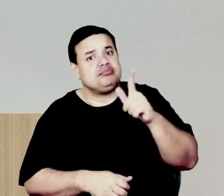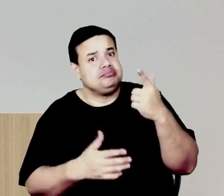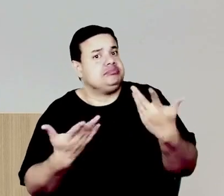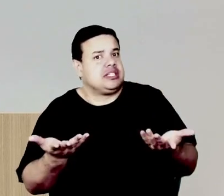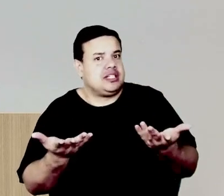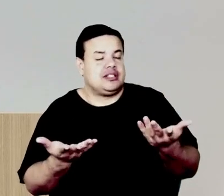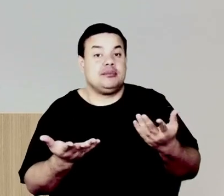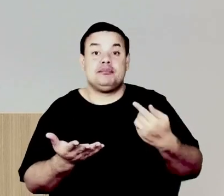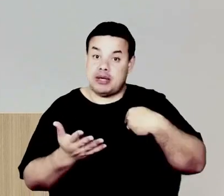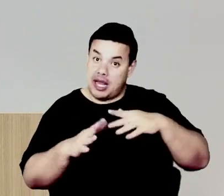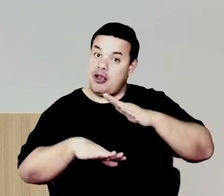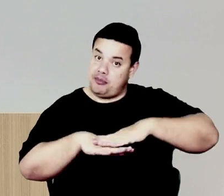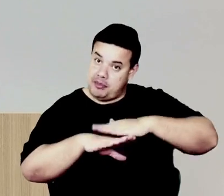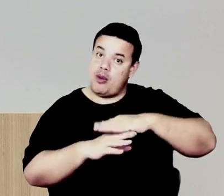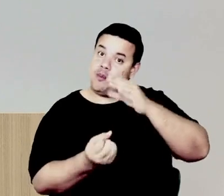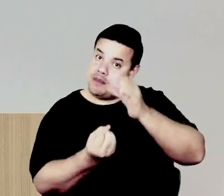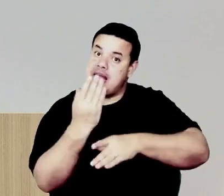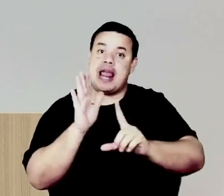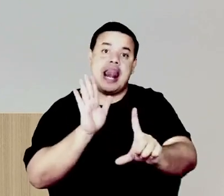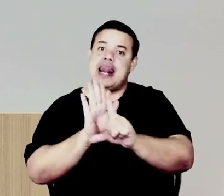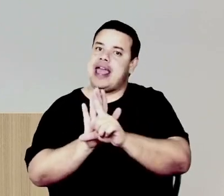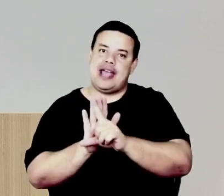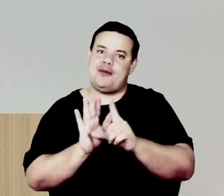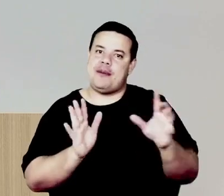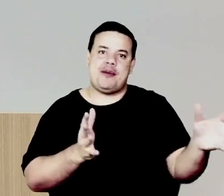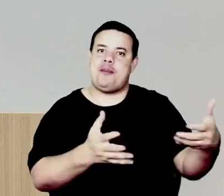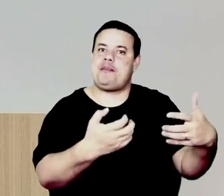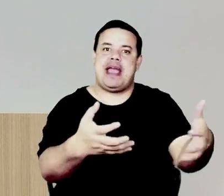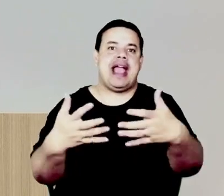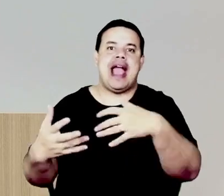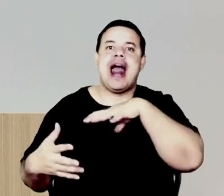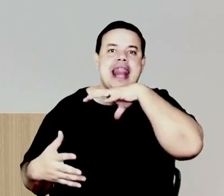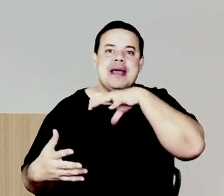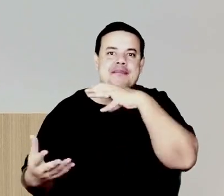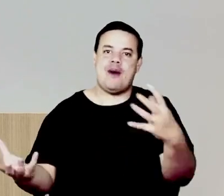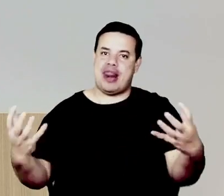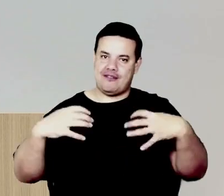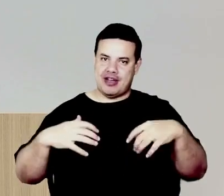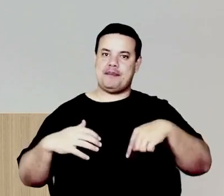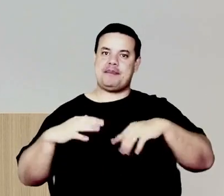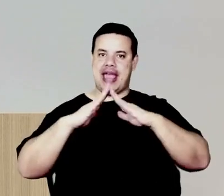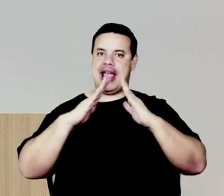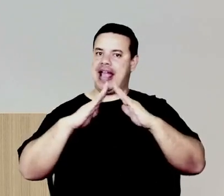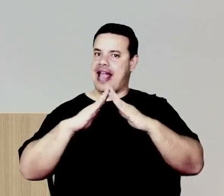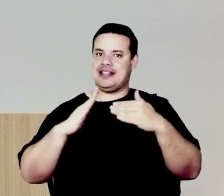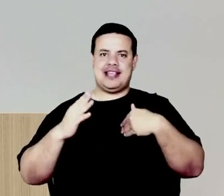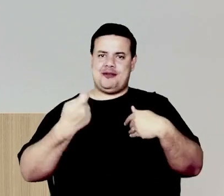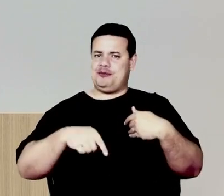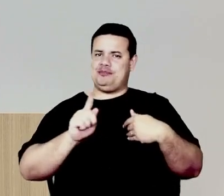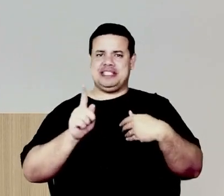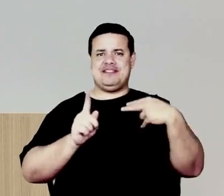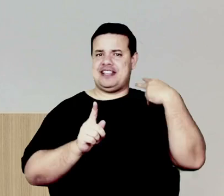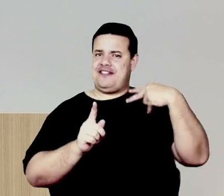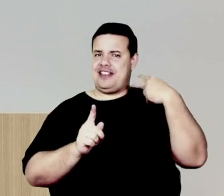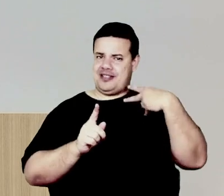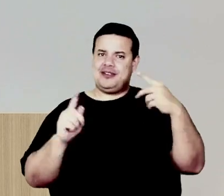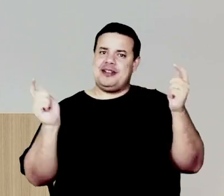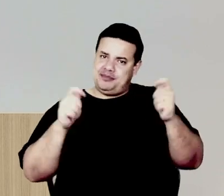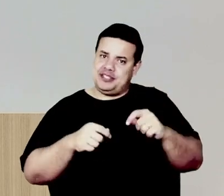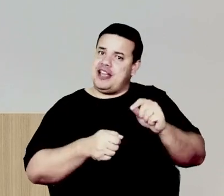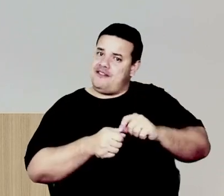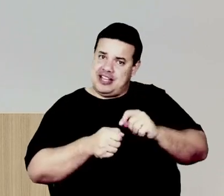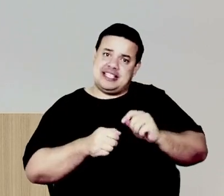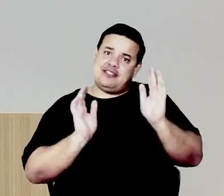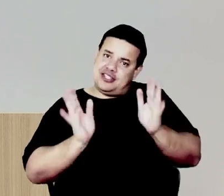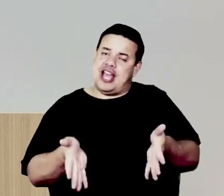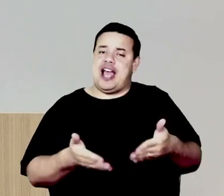fazer lei, não para levar para minha casa os animais. Se fosse para levar para minha casa os animais, eu não precisava ser vereadora. Eu podia continuar fazendo o que eu já fazia.